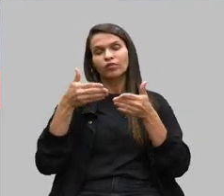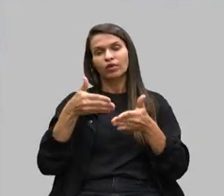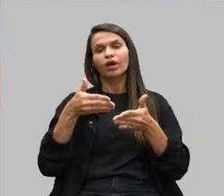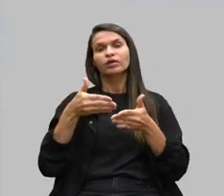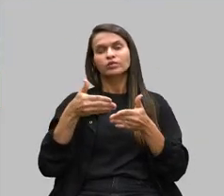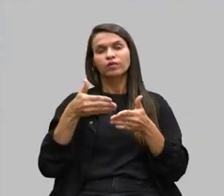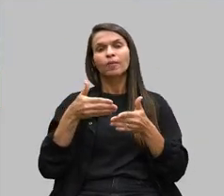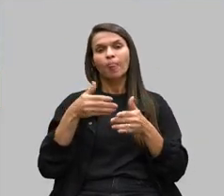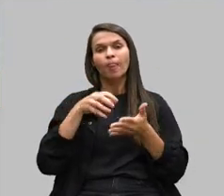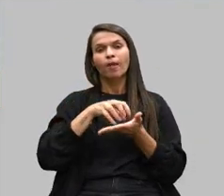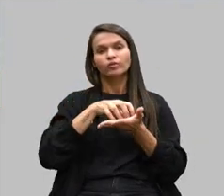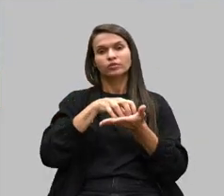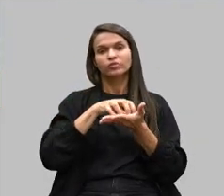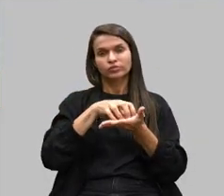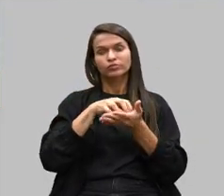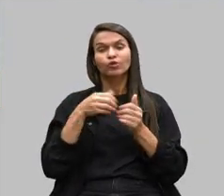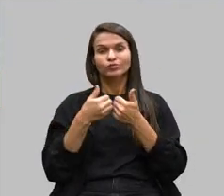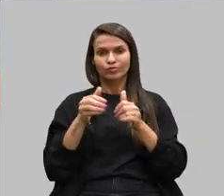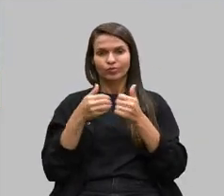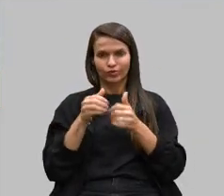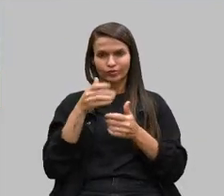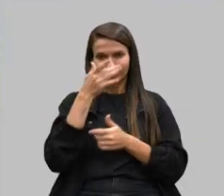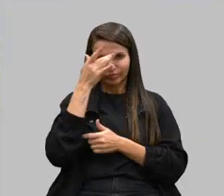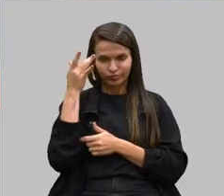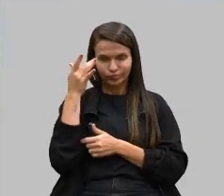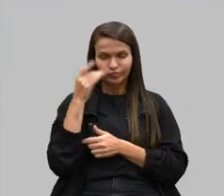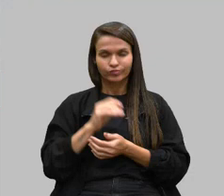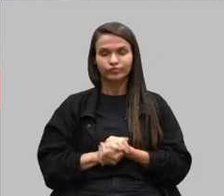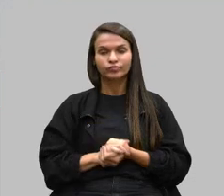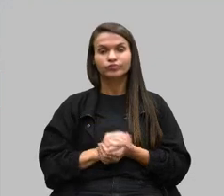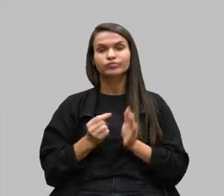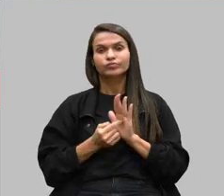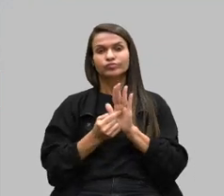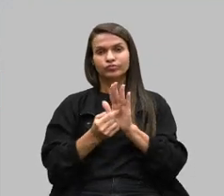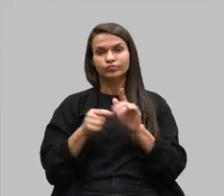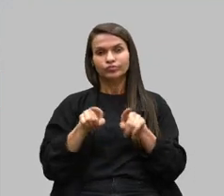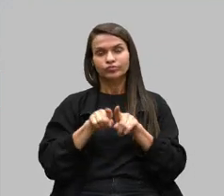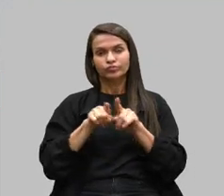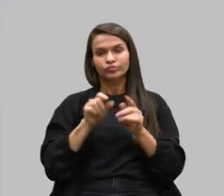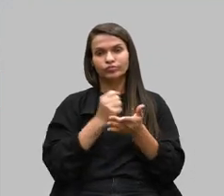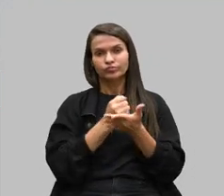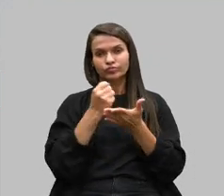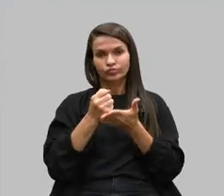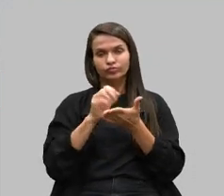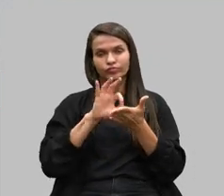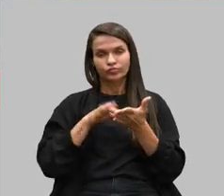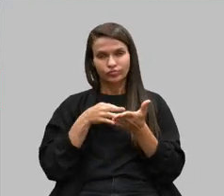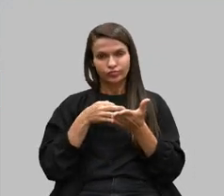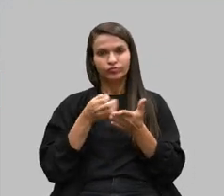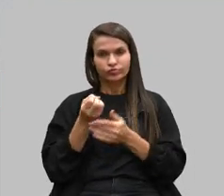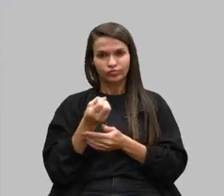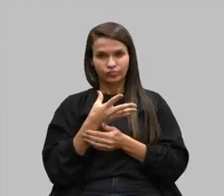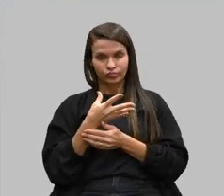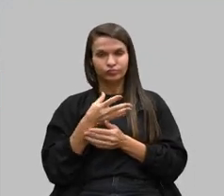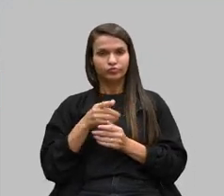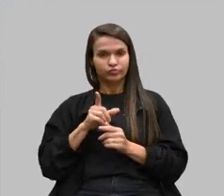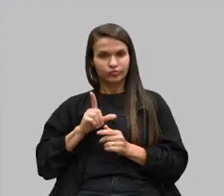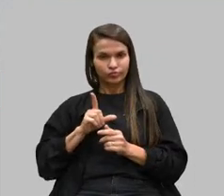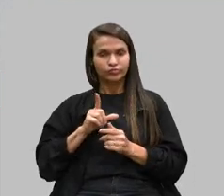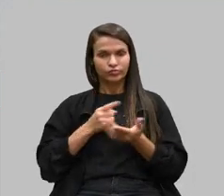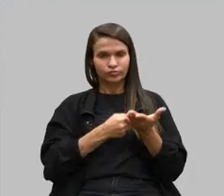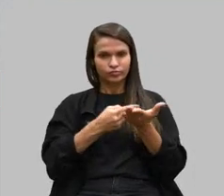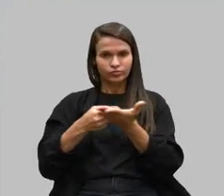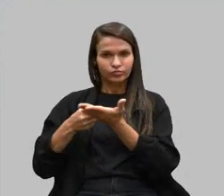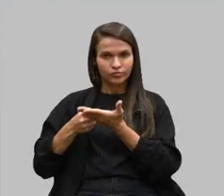transporte de passageiros e trazer também deputada que neste contrato de renovação antecipada e até mesmo nessas repa ações